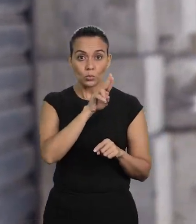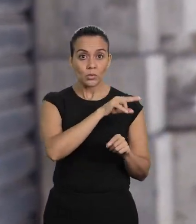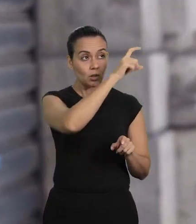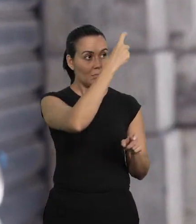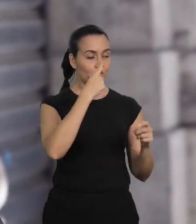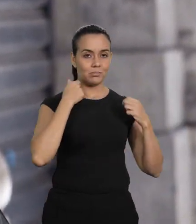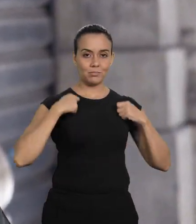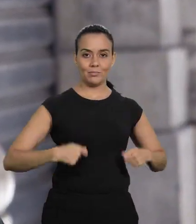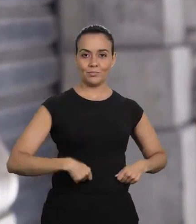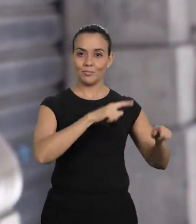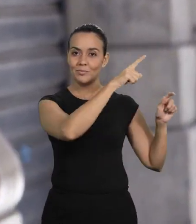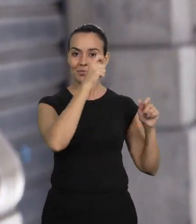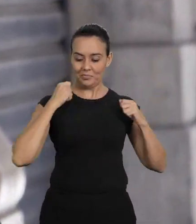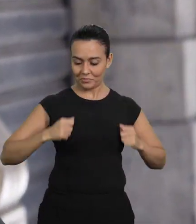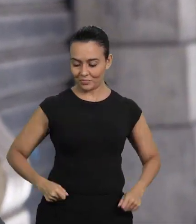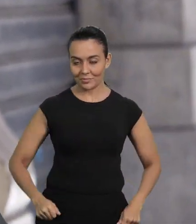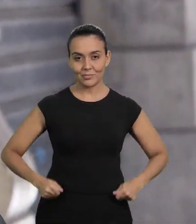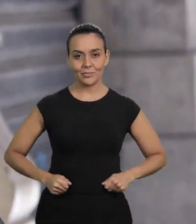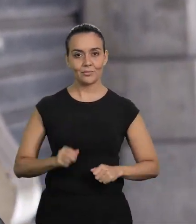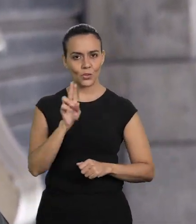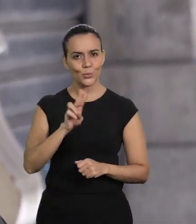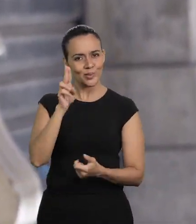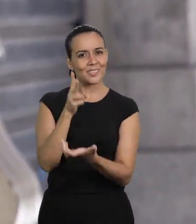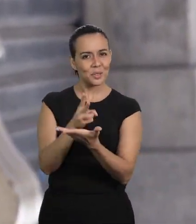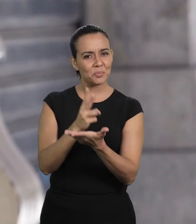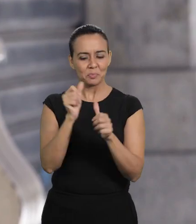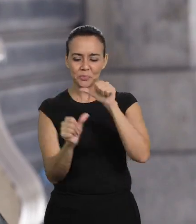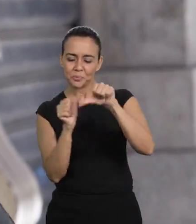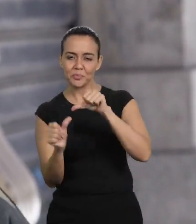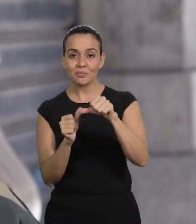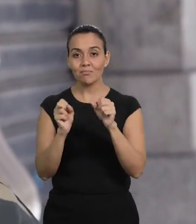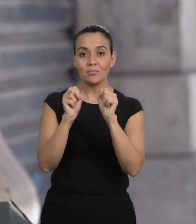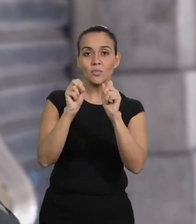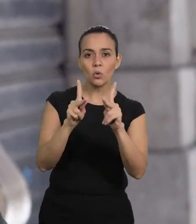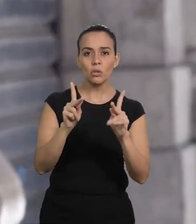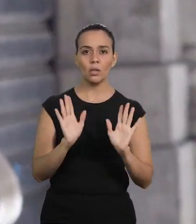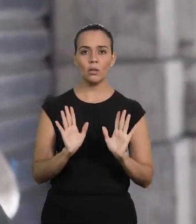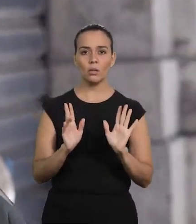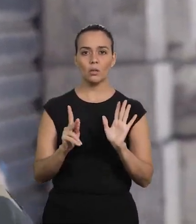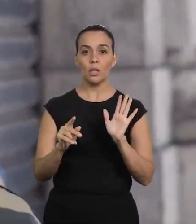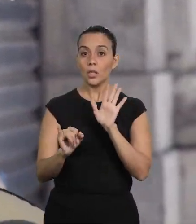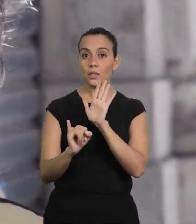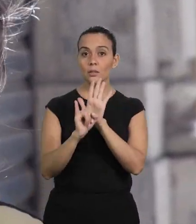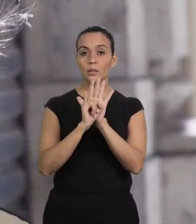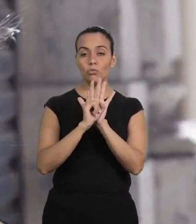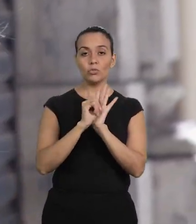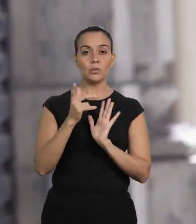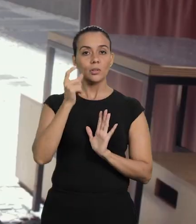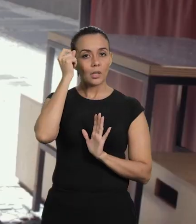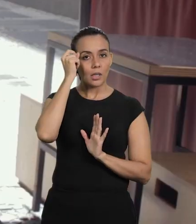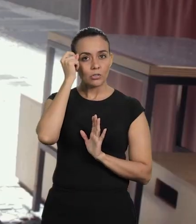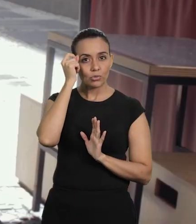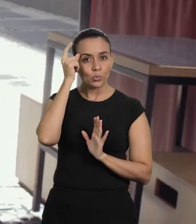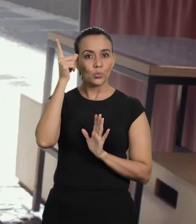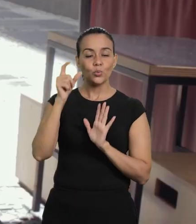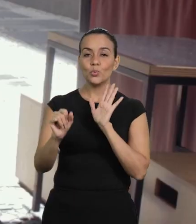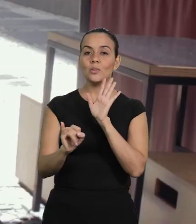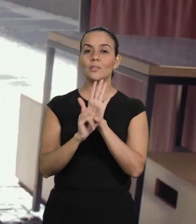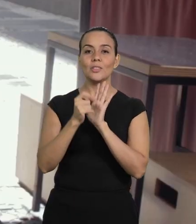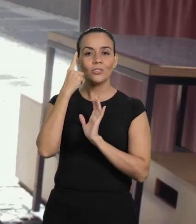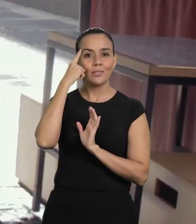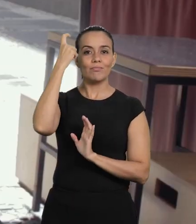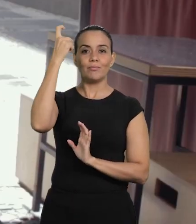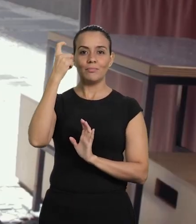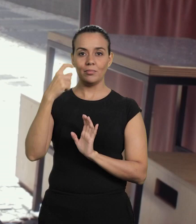elas, aí não tem problema nenhum, porque a pessoa está exercendo essa identidade criativa delas. Às vezes ela precisa de tudo aquilo mesmo para ser criativa. No caso